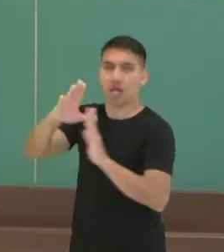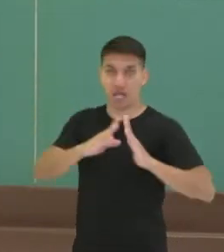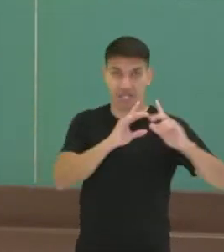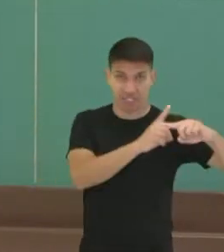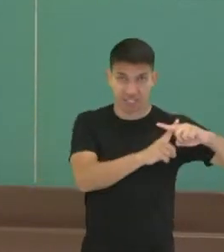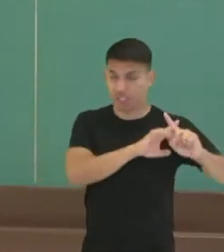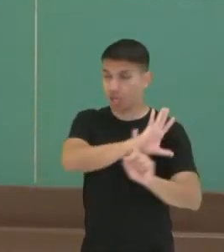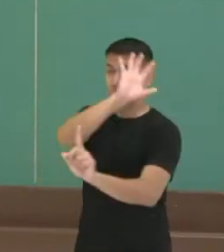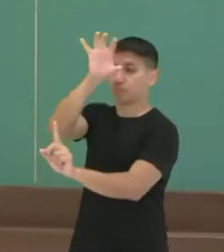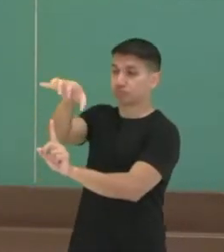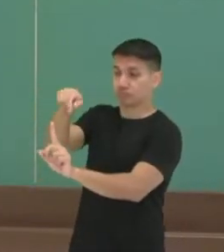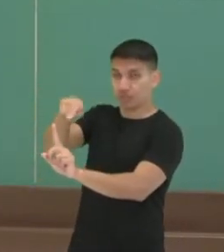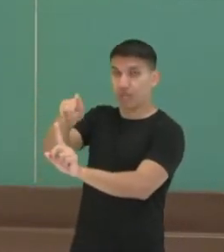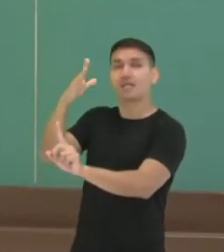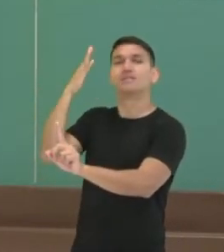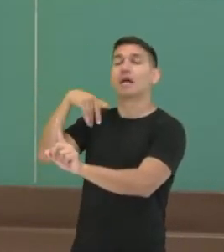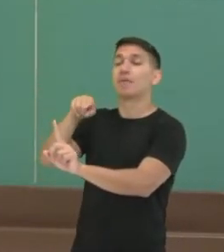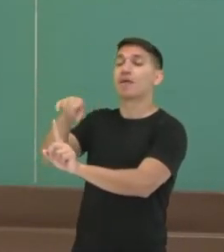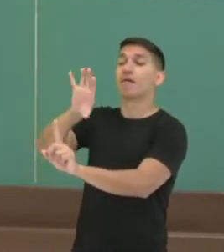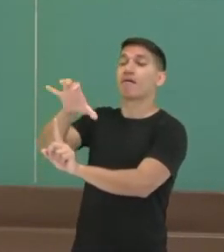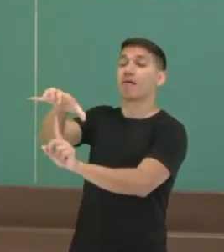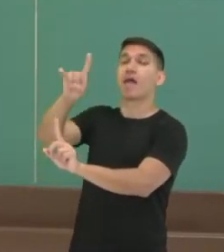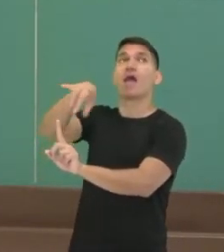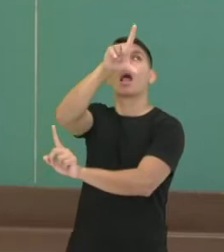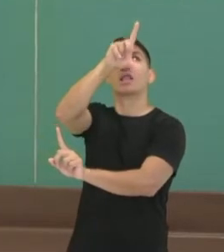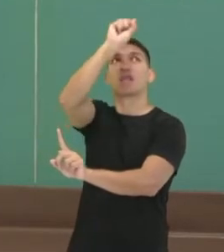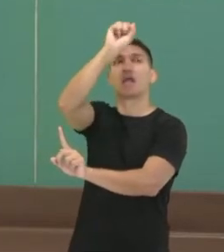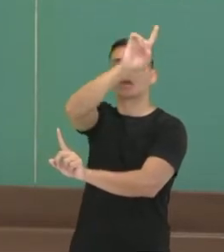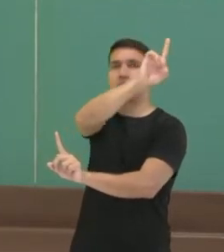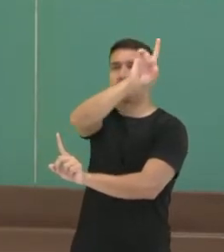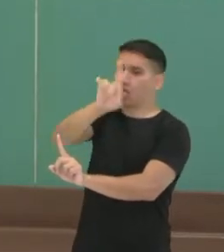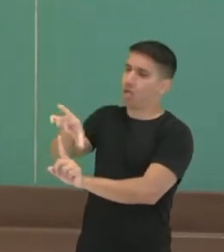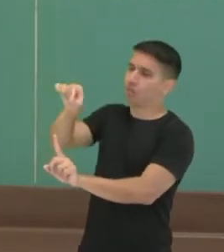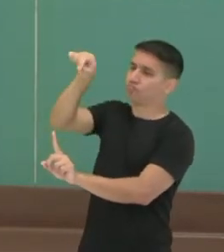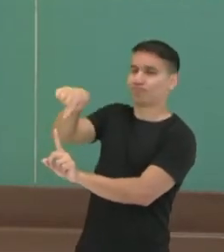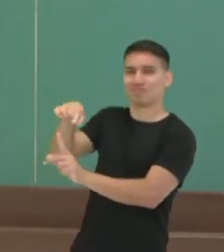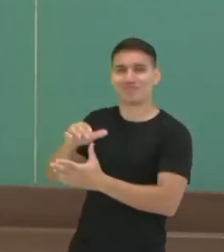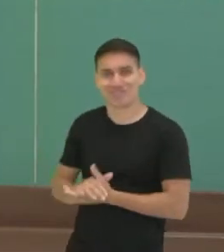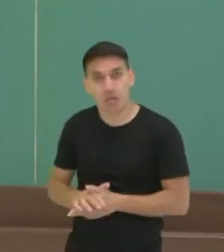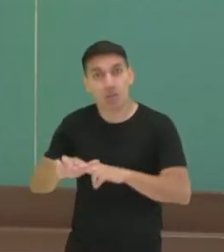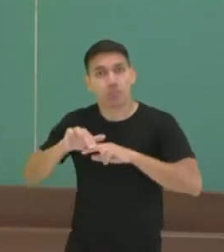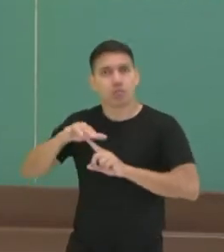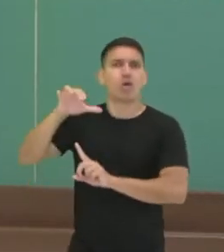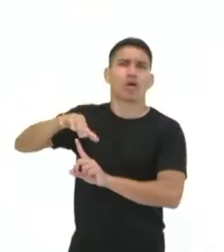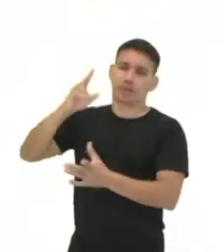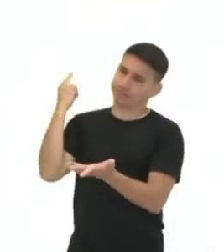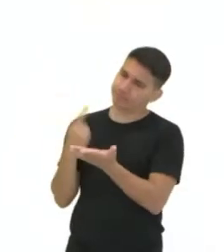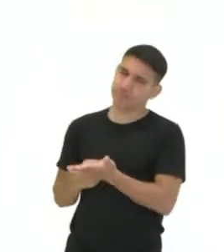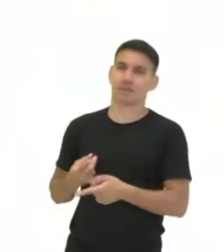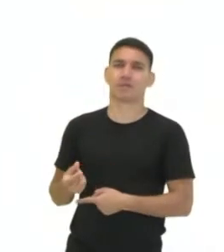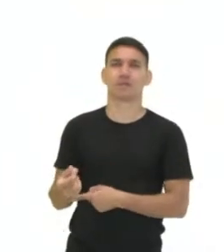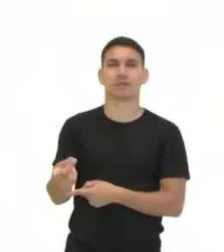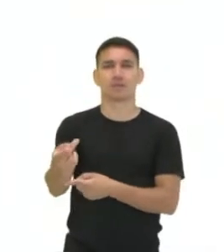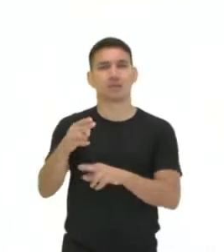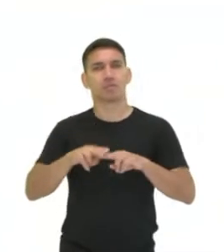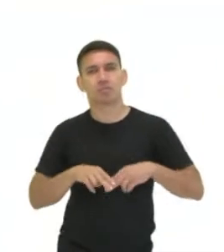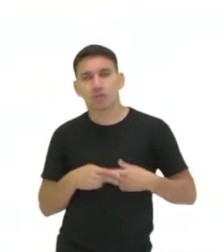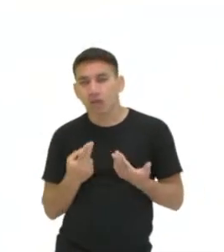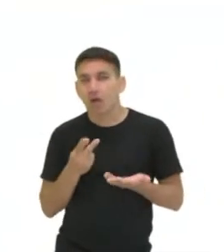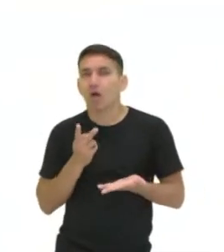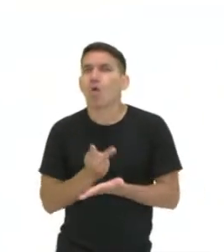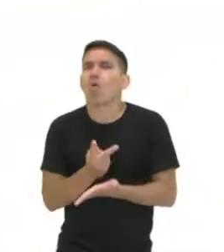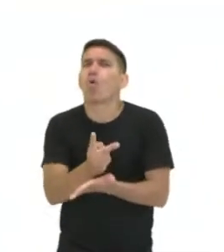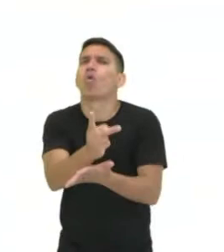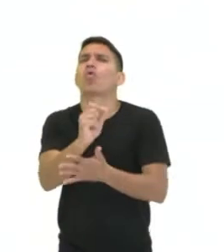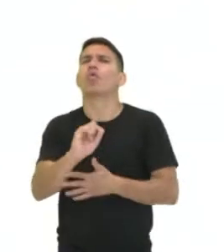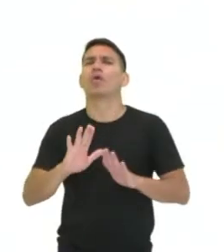rei era escolhido por Deus. Então dessa forma ele tinha um reinado legítimo. Então ele unificou a Europa por um período, fixando religião, sistemas de medida,